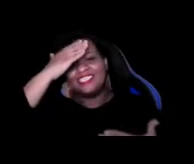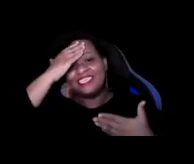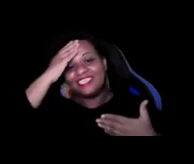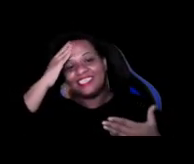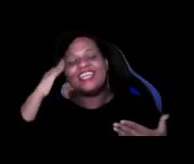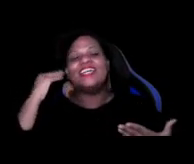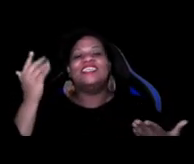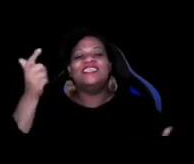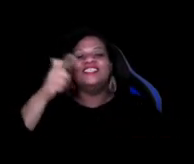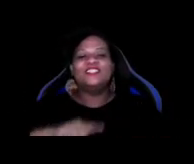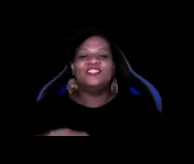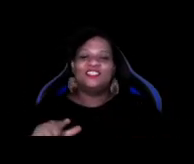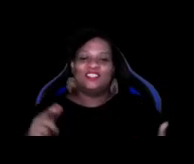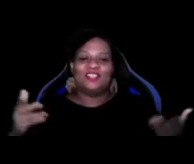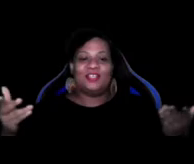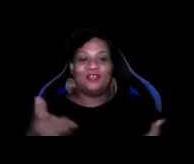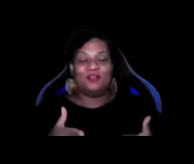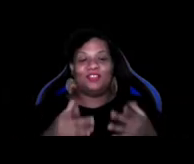oficinas também de